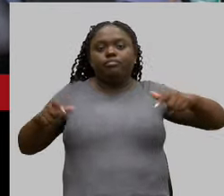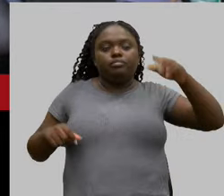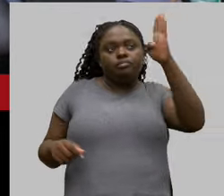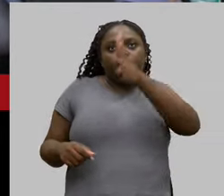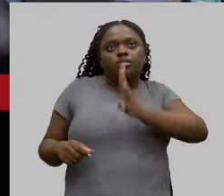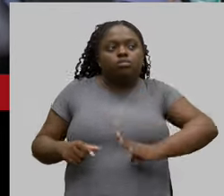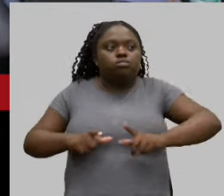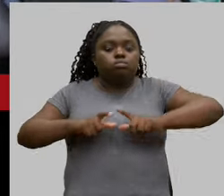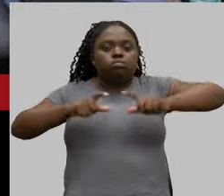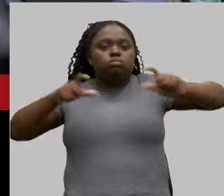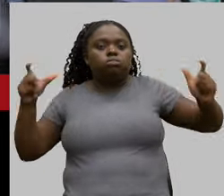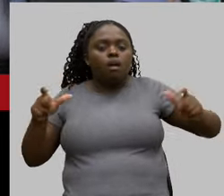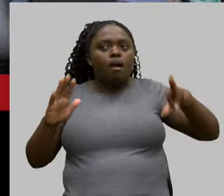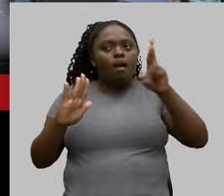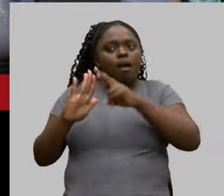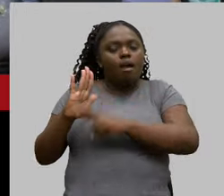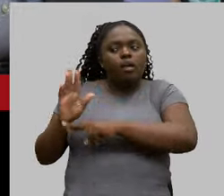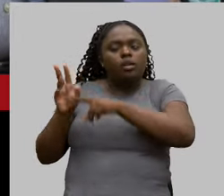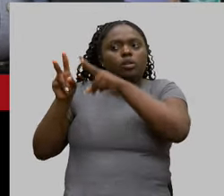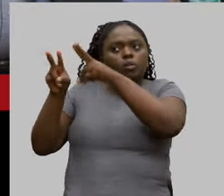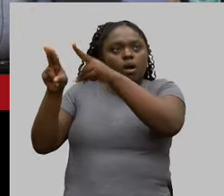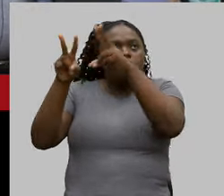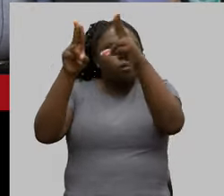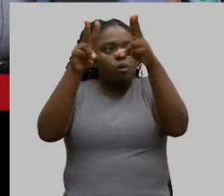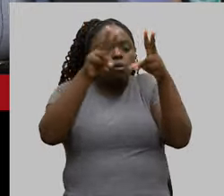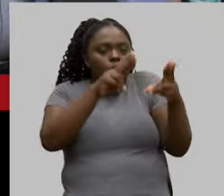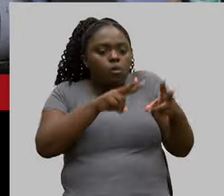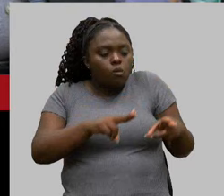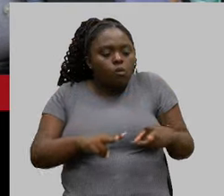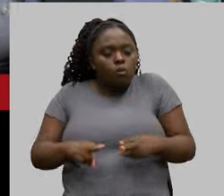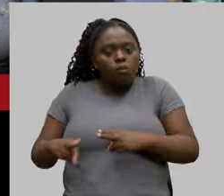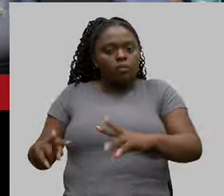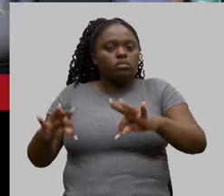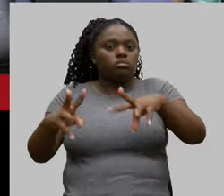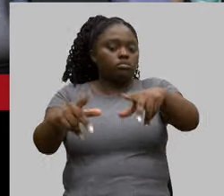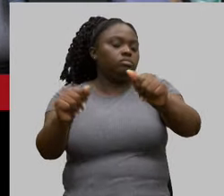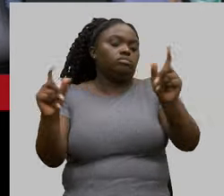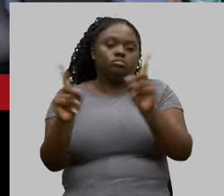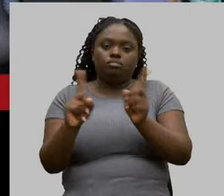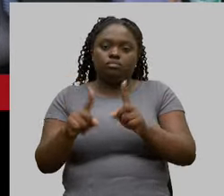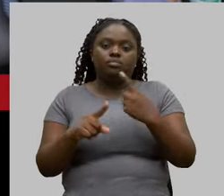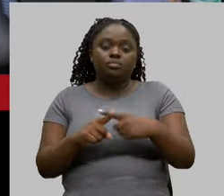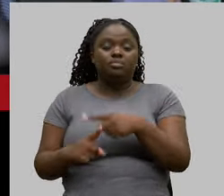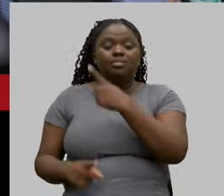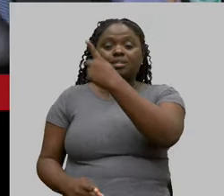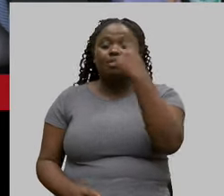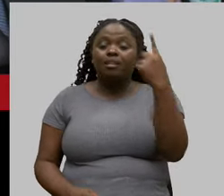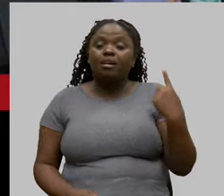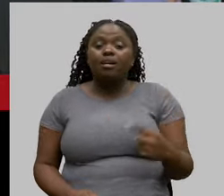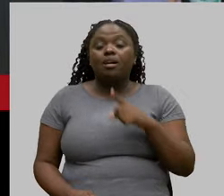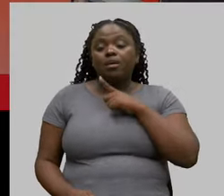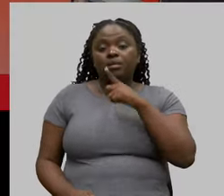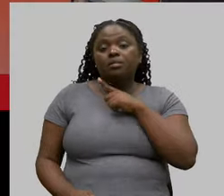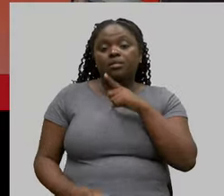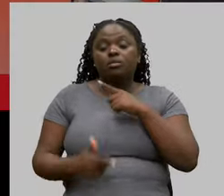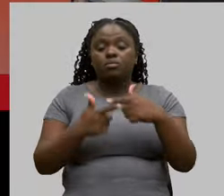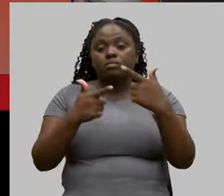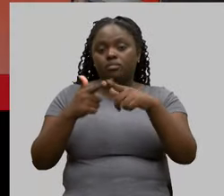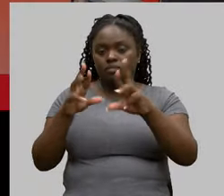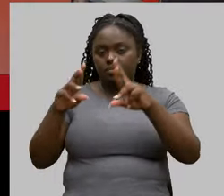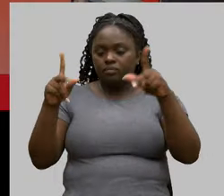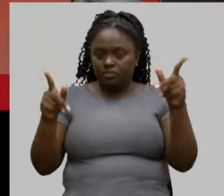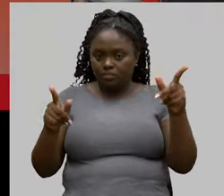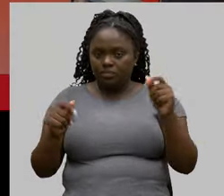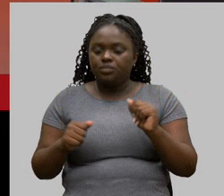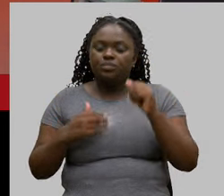as mesmas regras para todo mundo porque cada situação é uma situação diferenciada agradeço gostaríamos de pedir